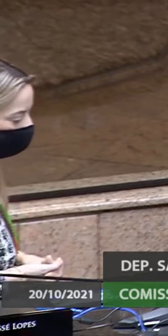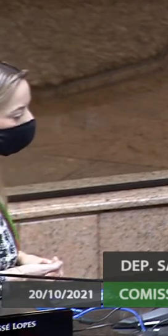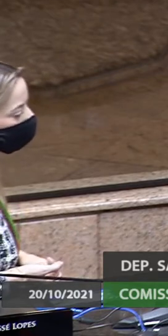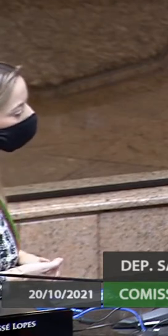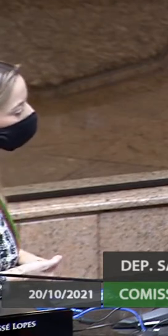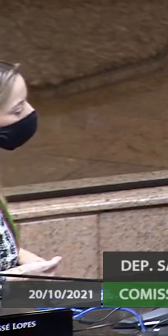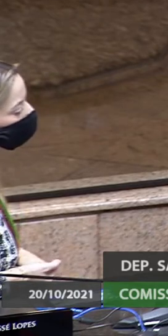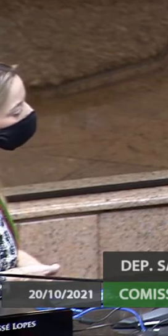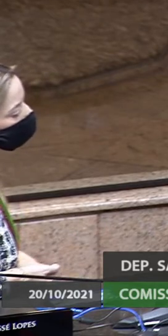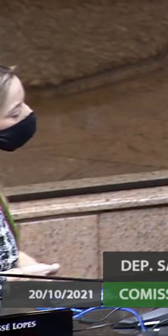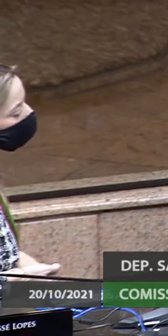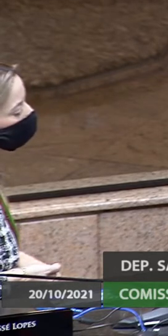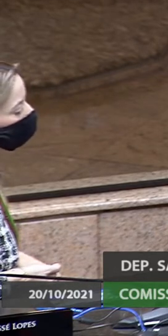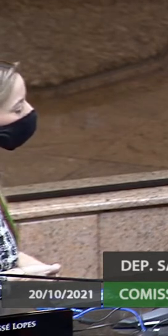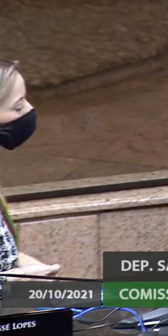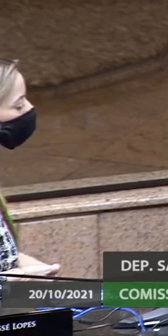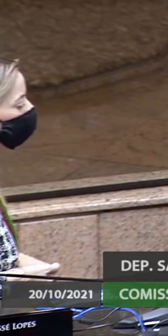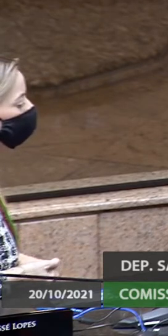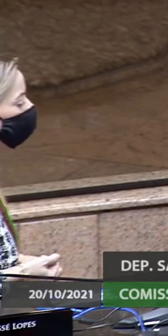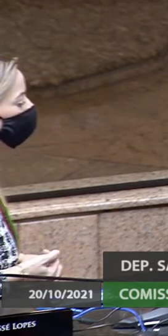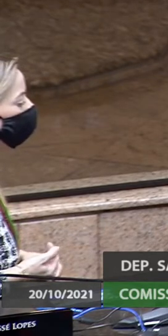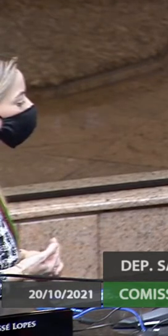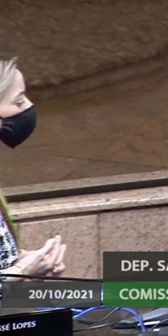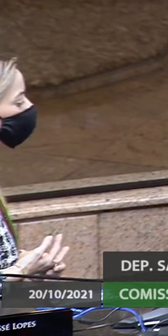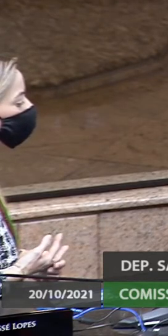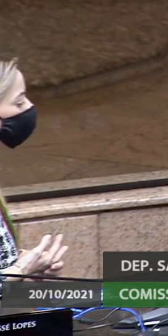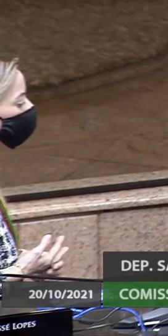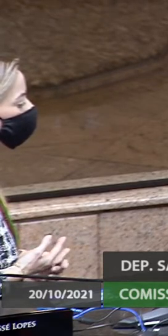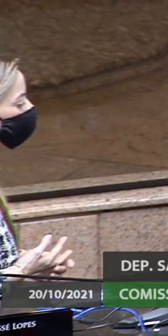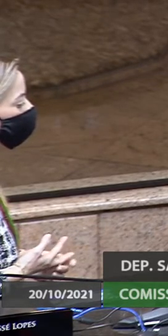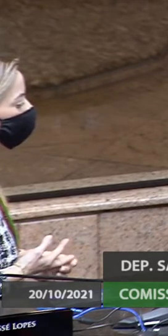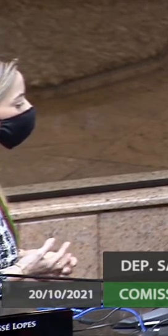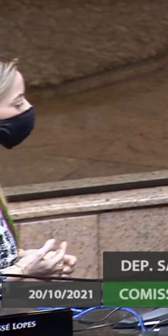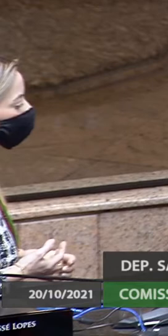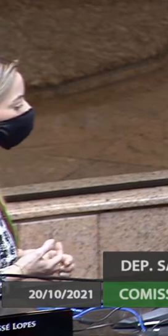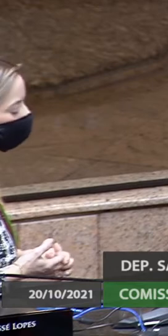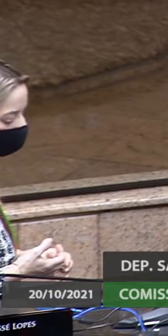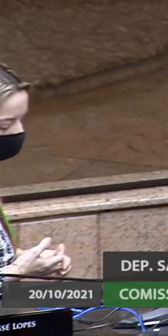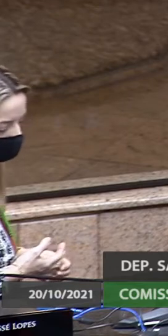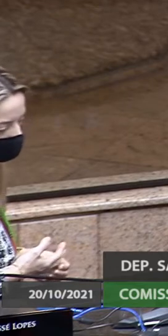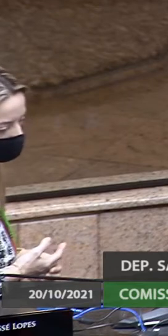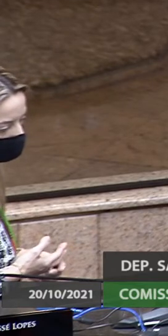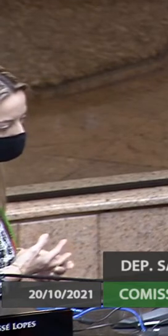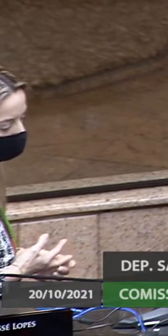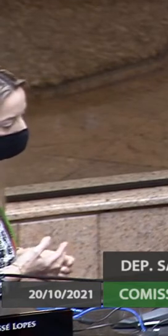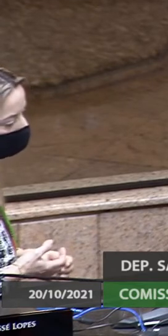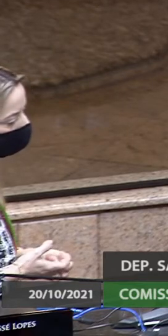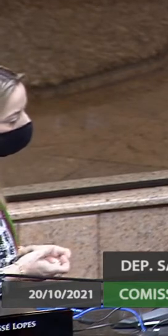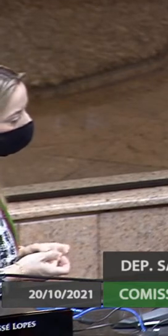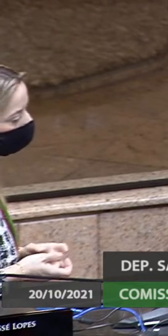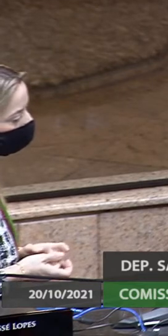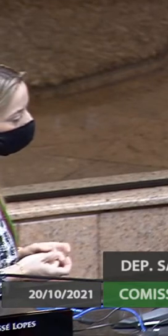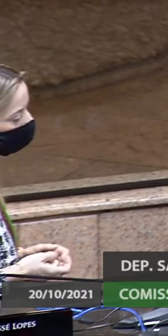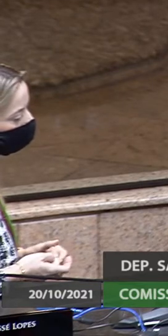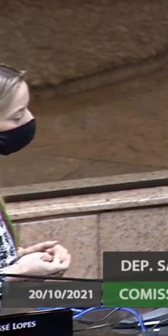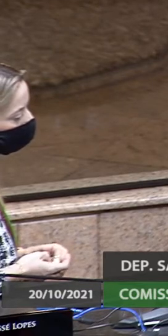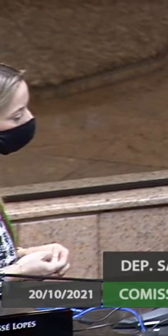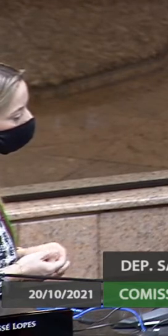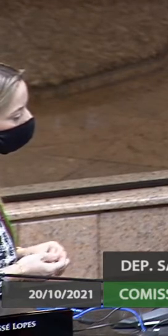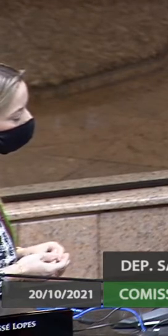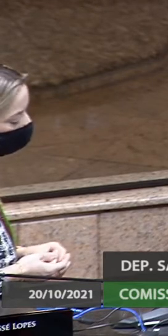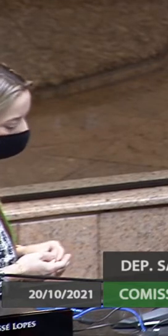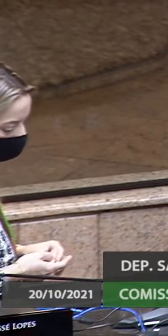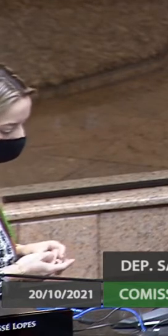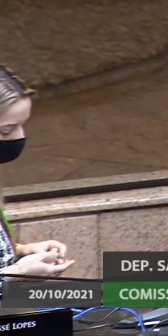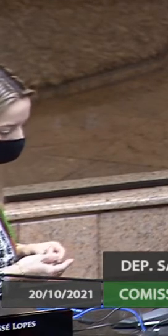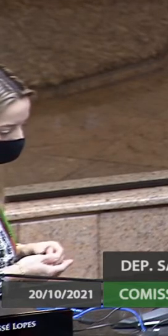com essa comissão de trabalho, a serviço público, em que fui designado para relator na forma regimental. Da análise dos autos, com enfoque